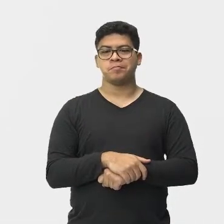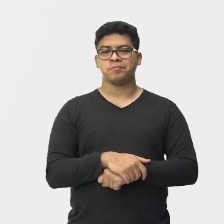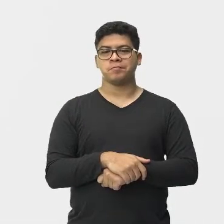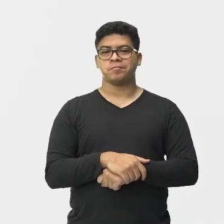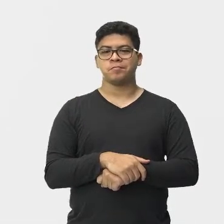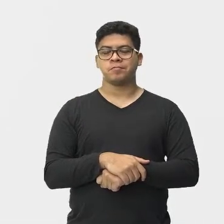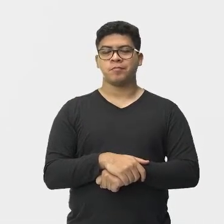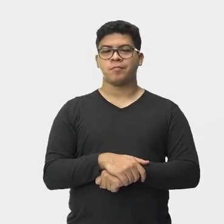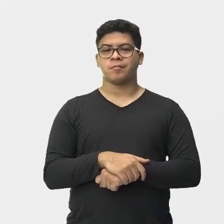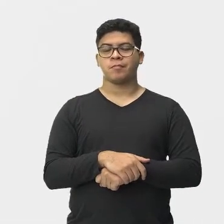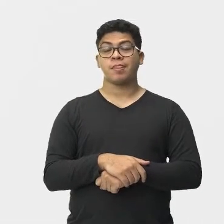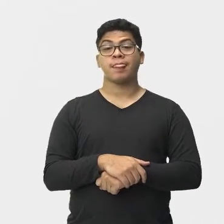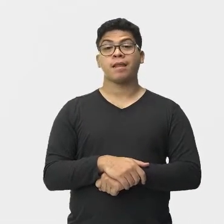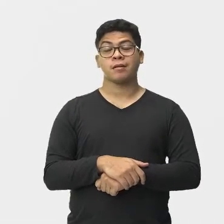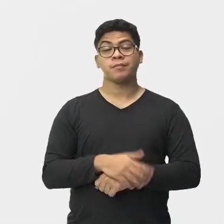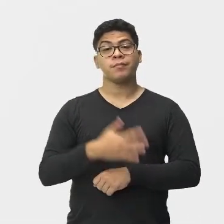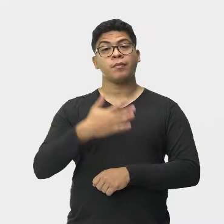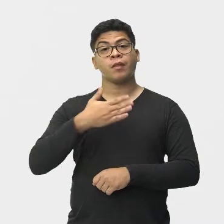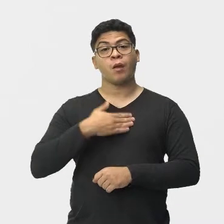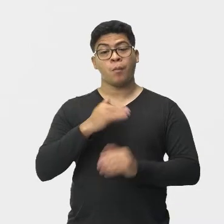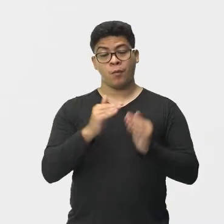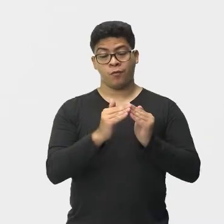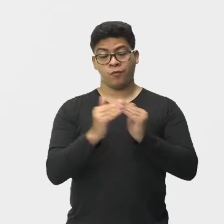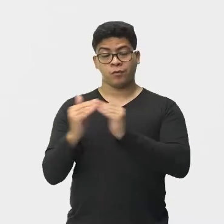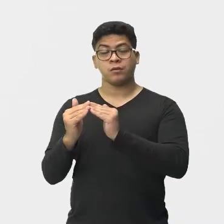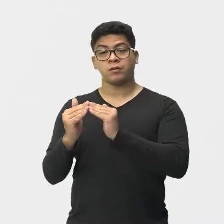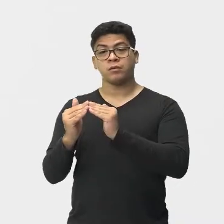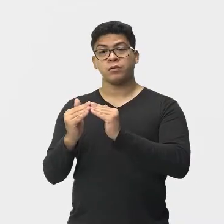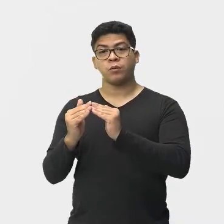mi vecino construyó um barco.